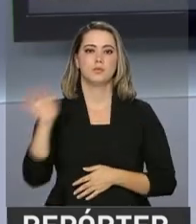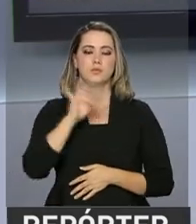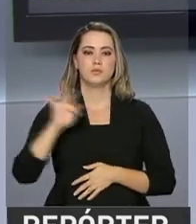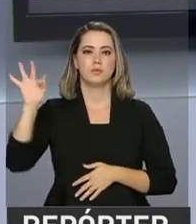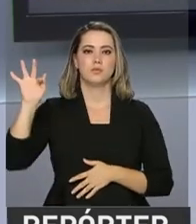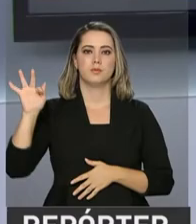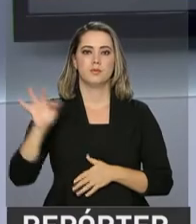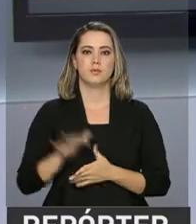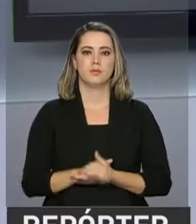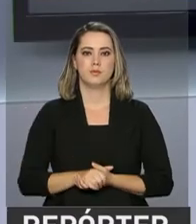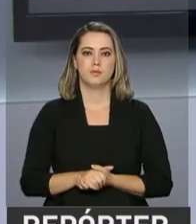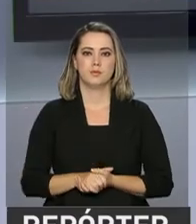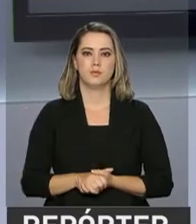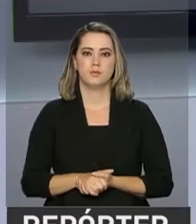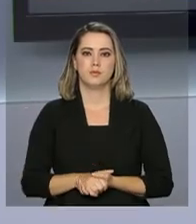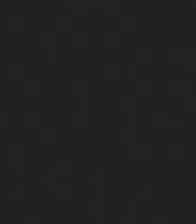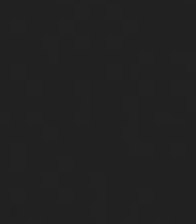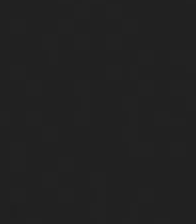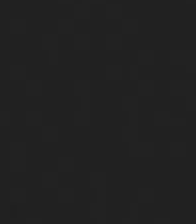do governo federal